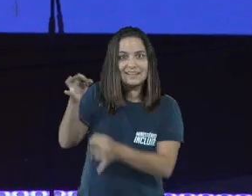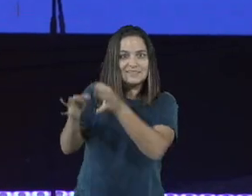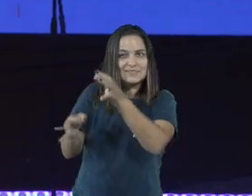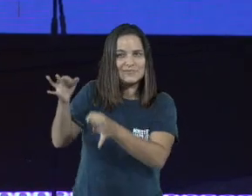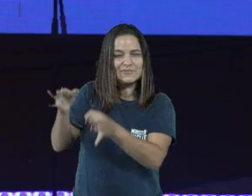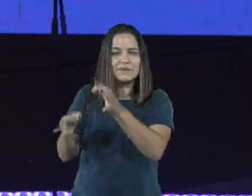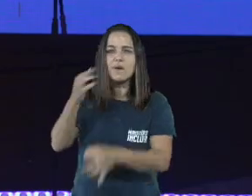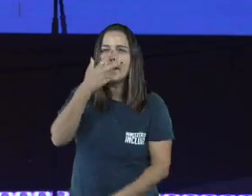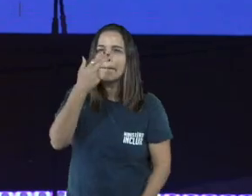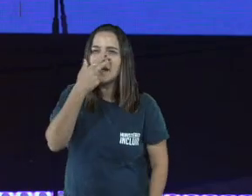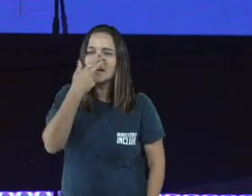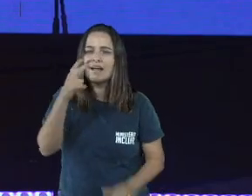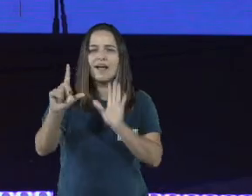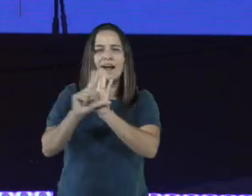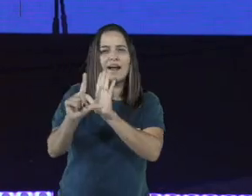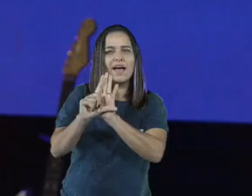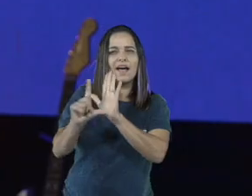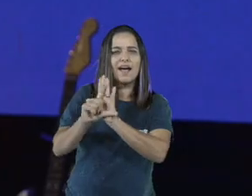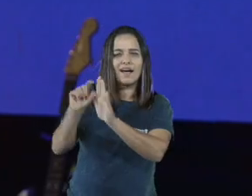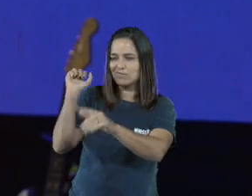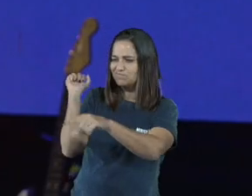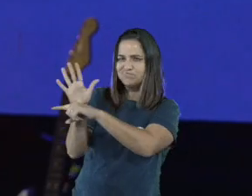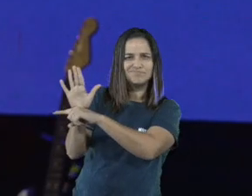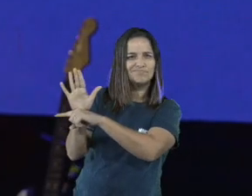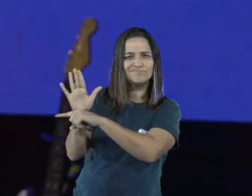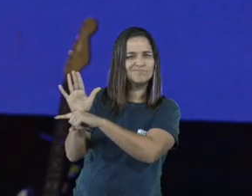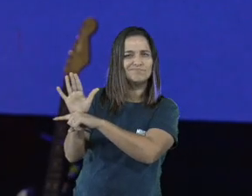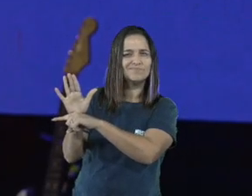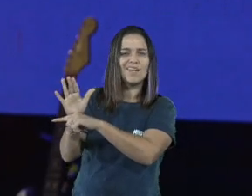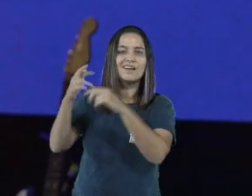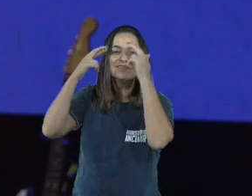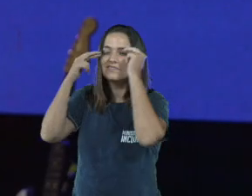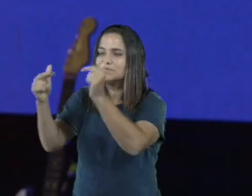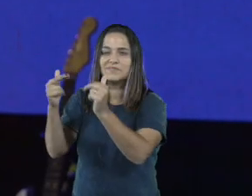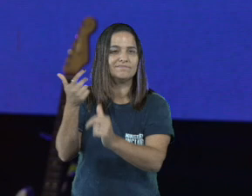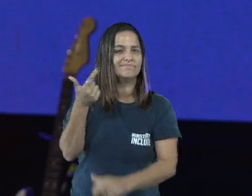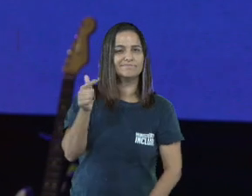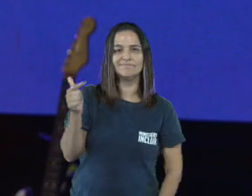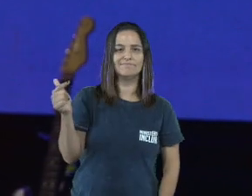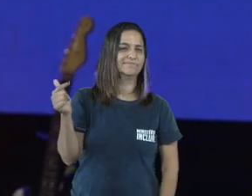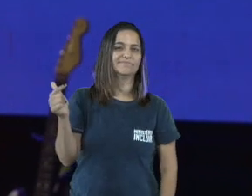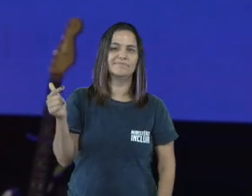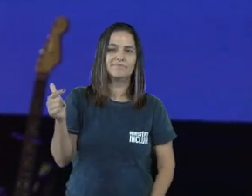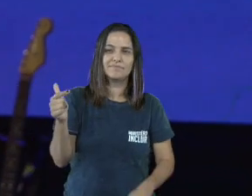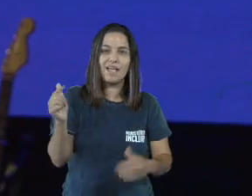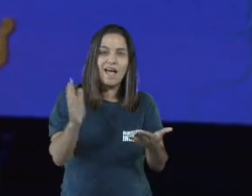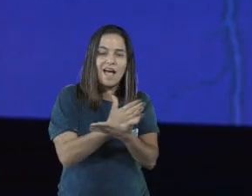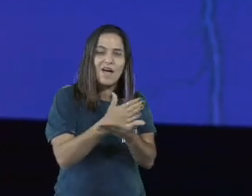seja ela boa uma mas tem que ser julgada pela lei muito muito juiz